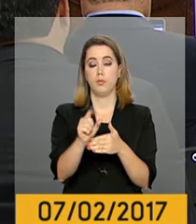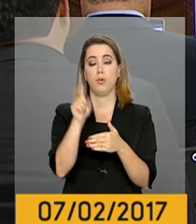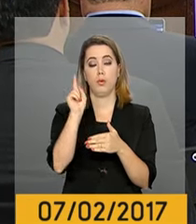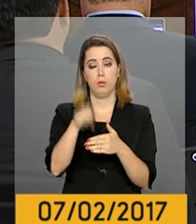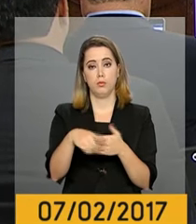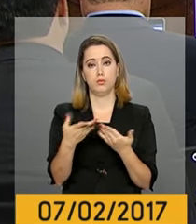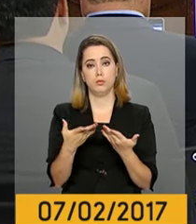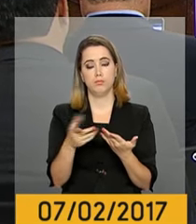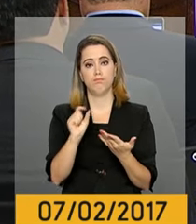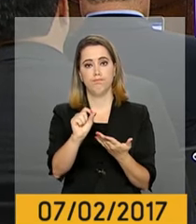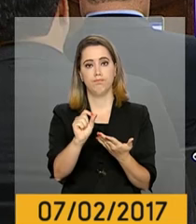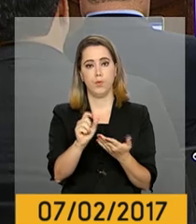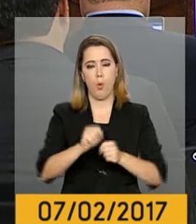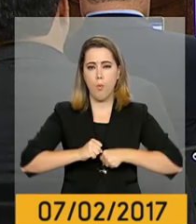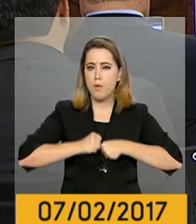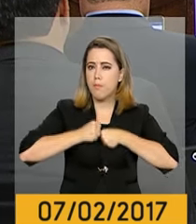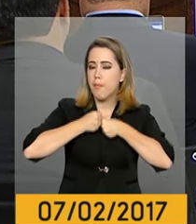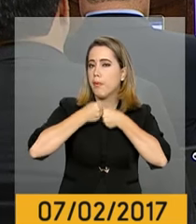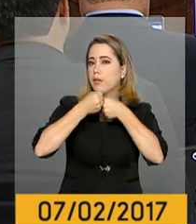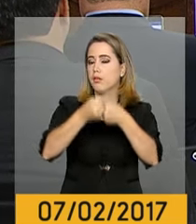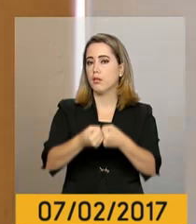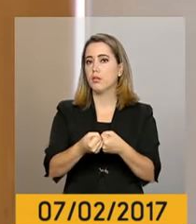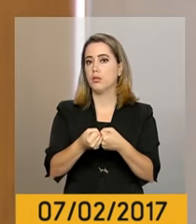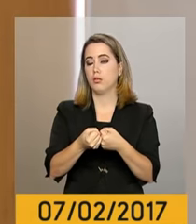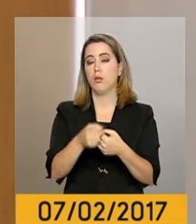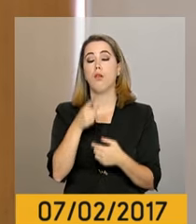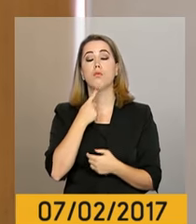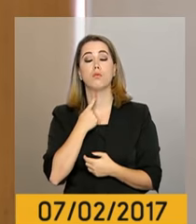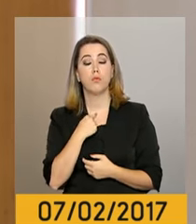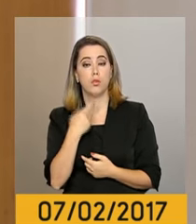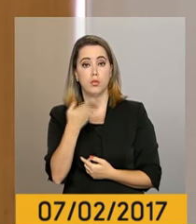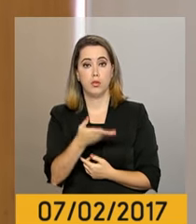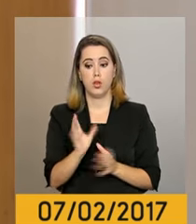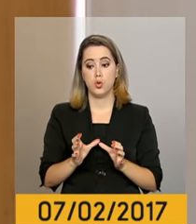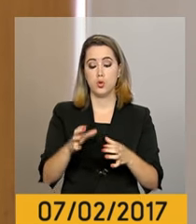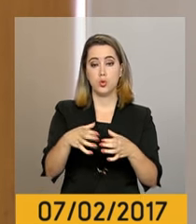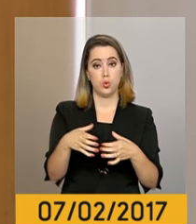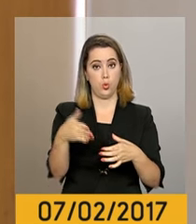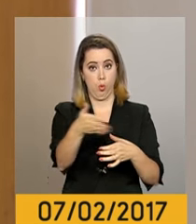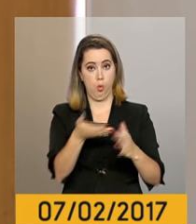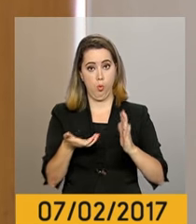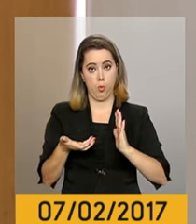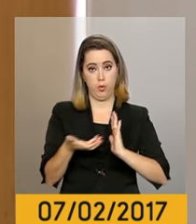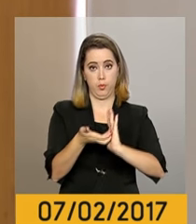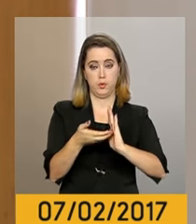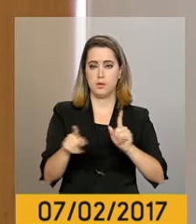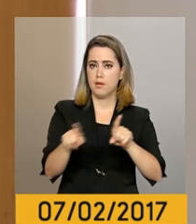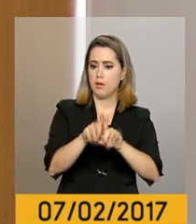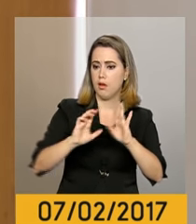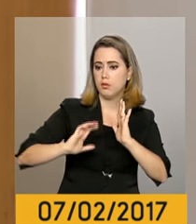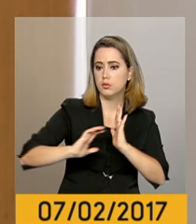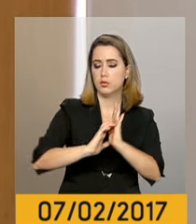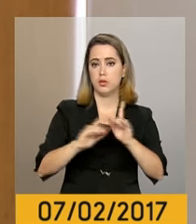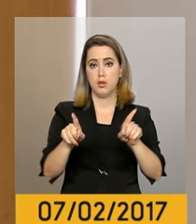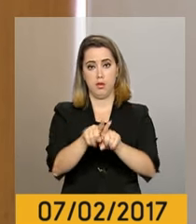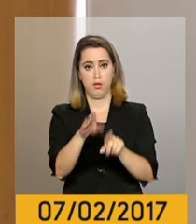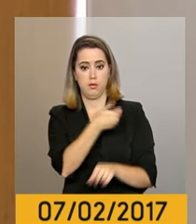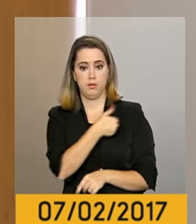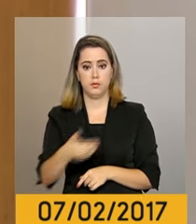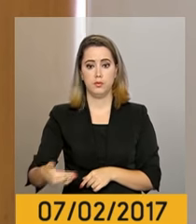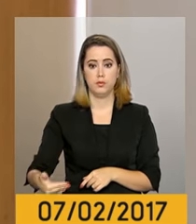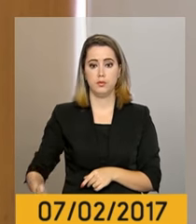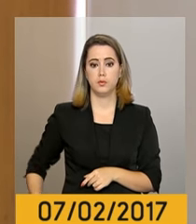interesse, o empenho da bancada do Senado, da bancada da Câmara e do governo federal,